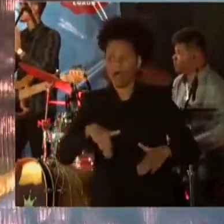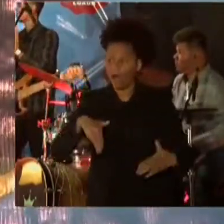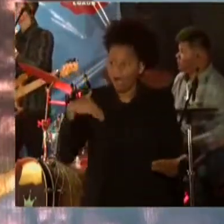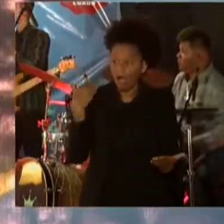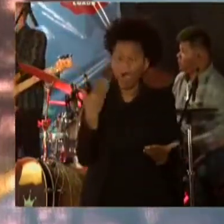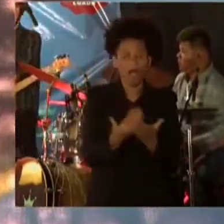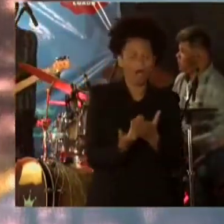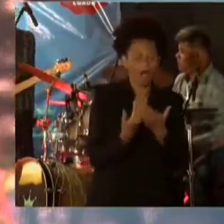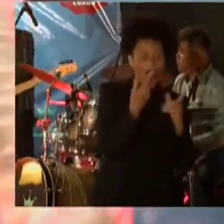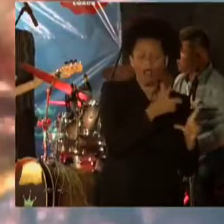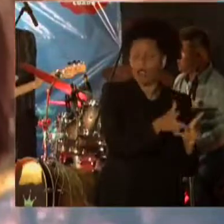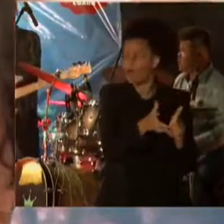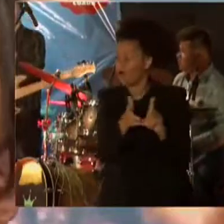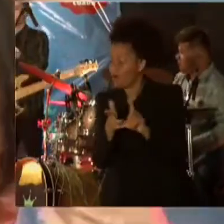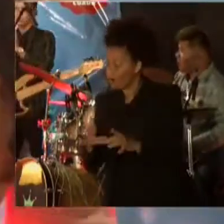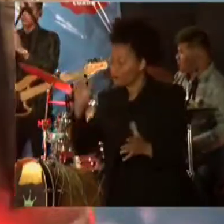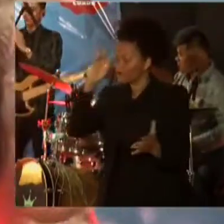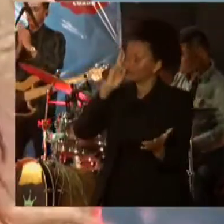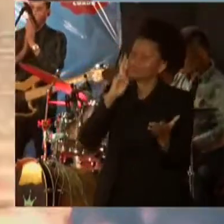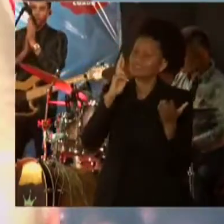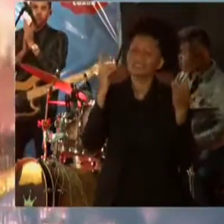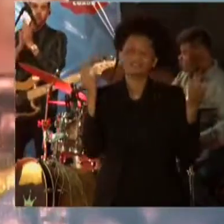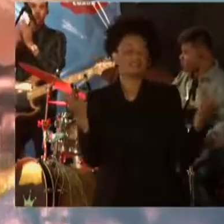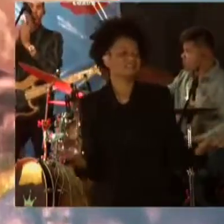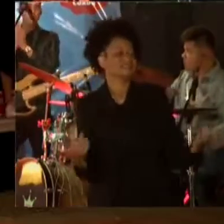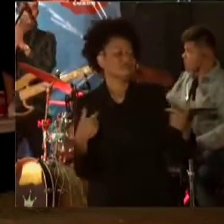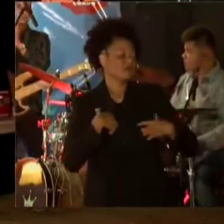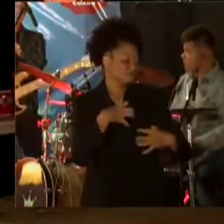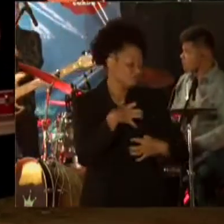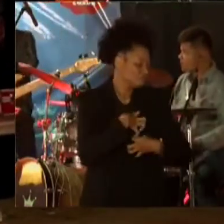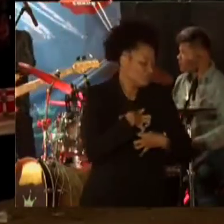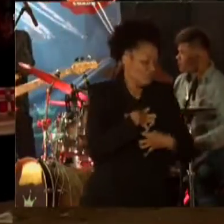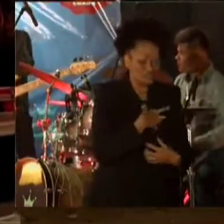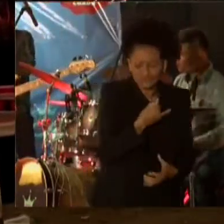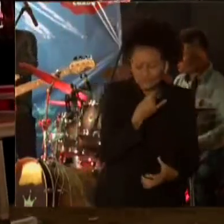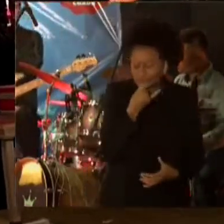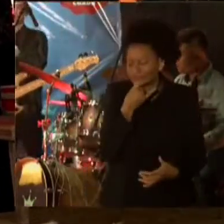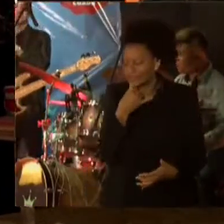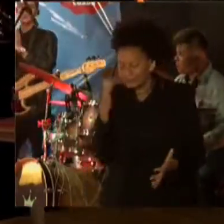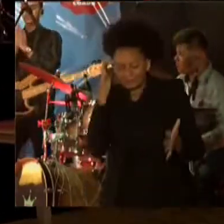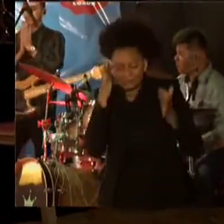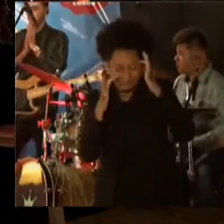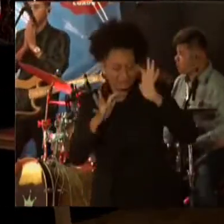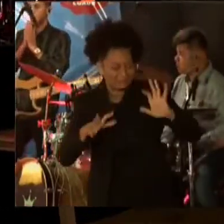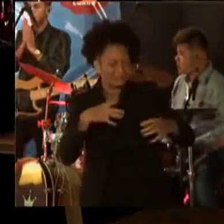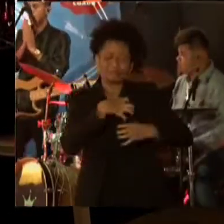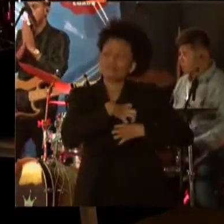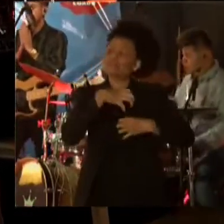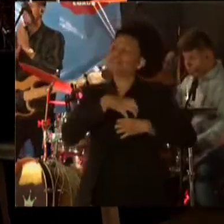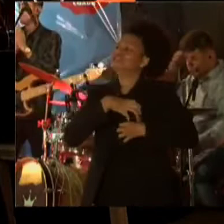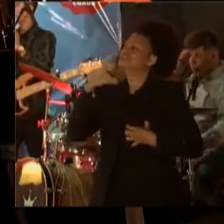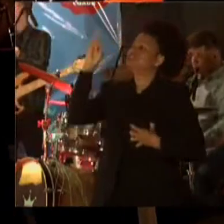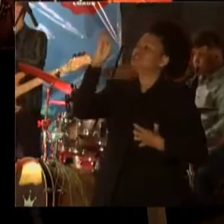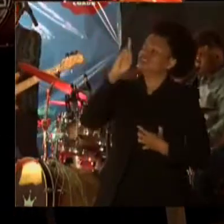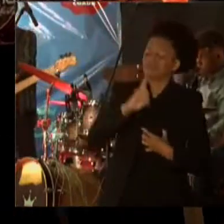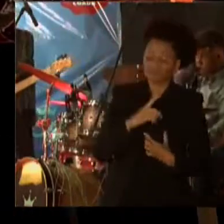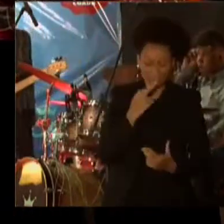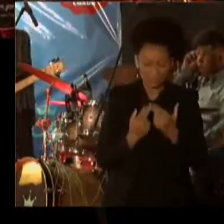agora nesta live dizendo: Senhor, eu estou desanimado, eu não sinto mais a Tua